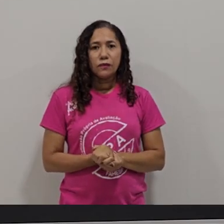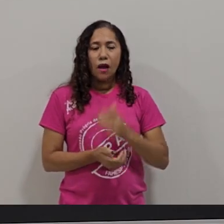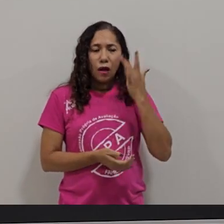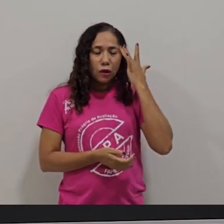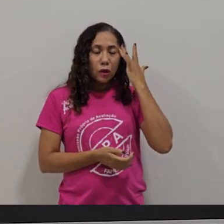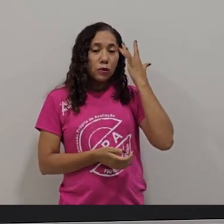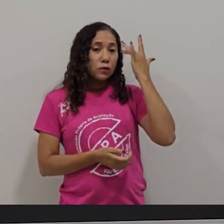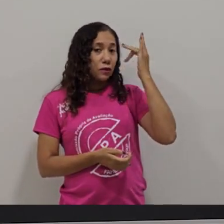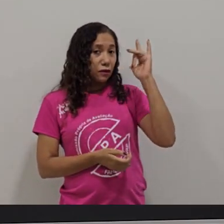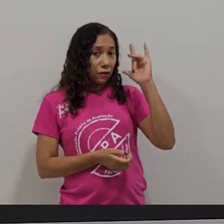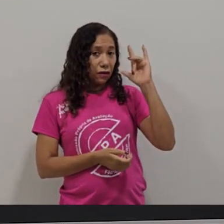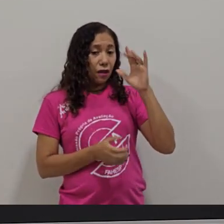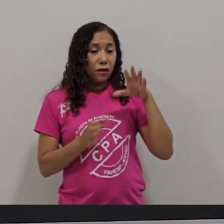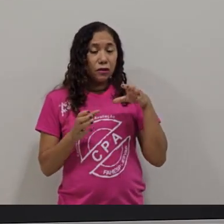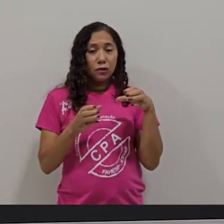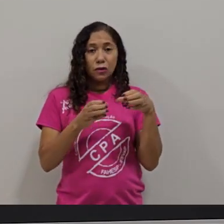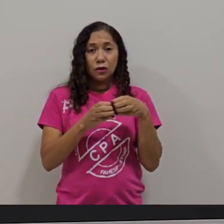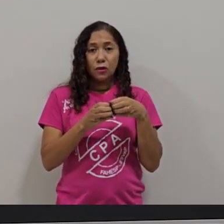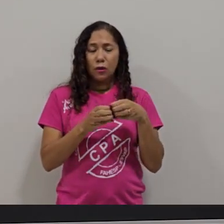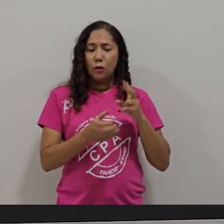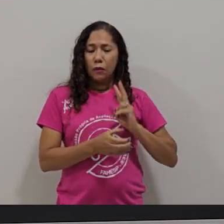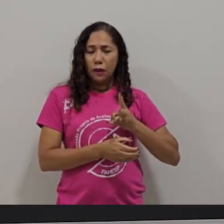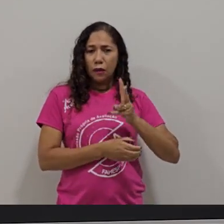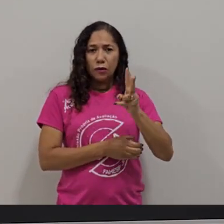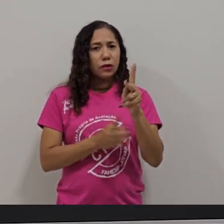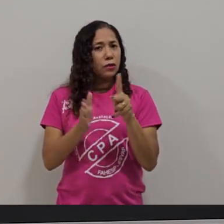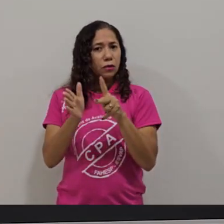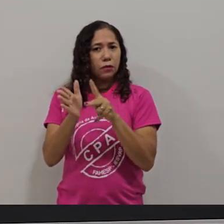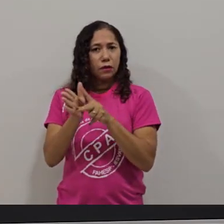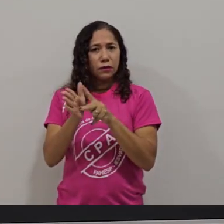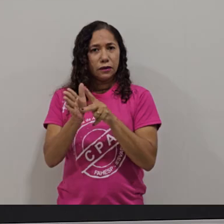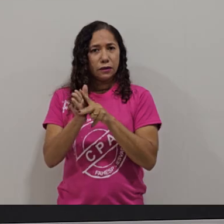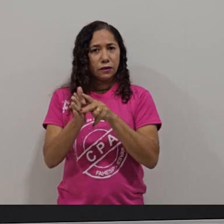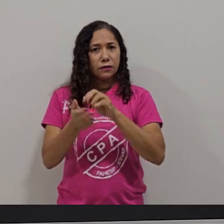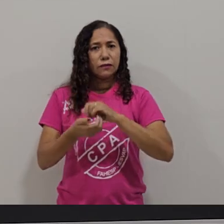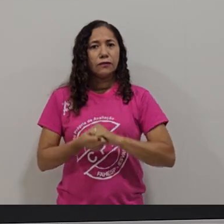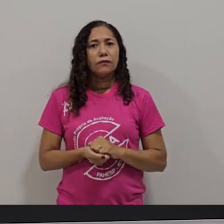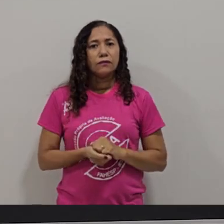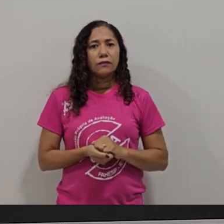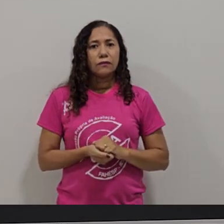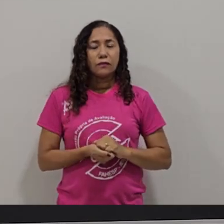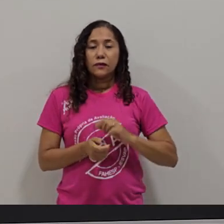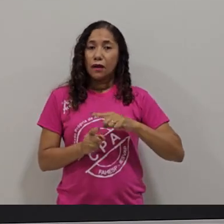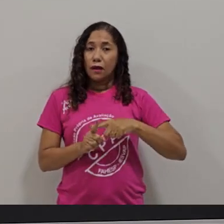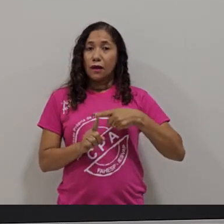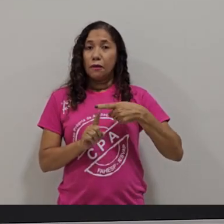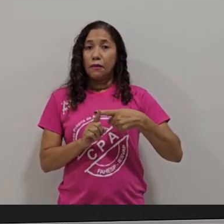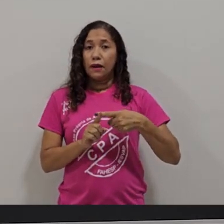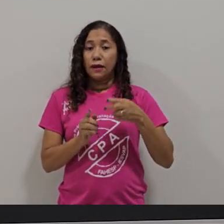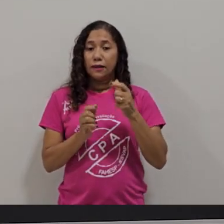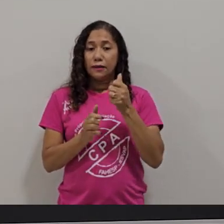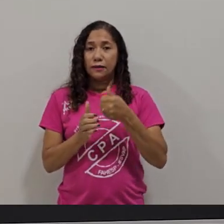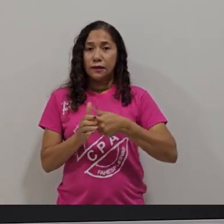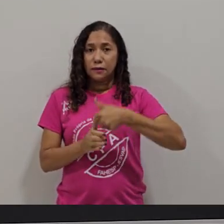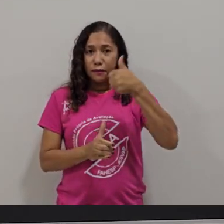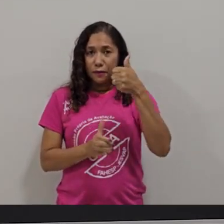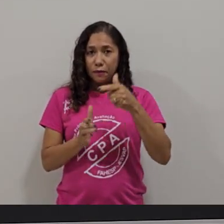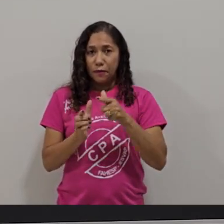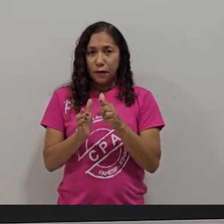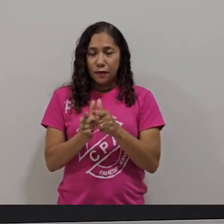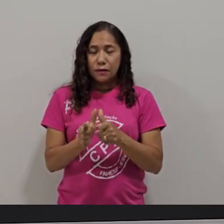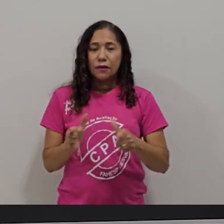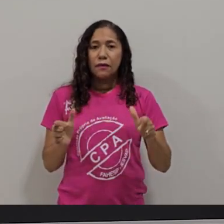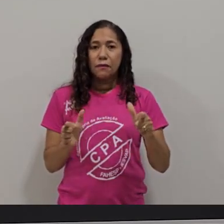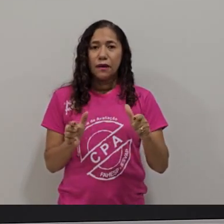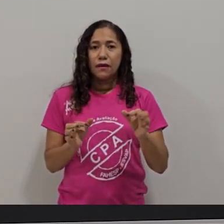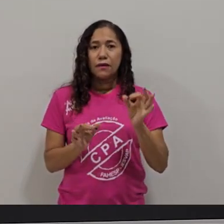se outra turma quiser dar continuidade ao nosso projeto, seria muito bom também. Mas nesse primeiro semestre só são 3, né, Rose? Uhum.